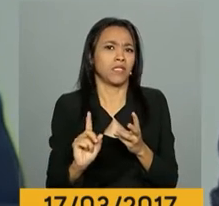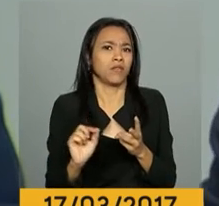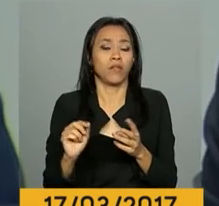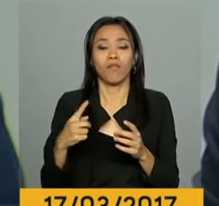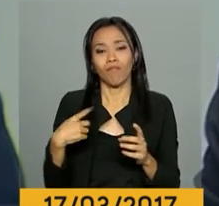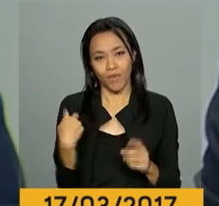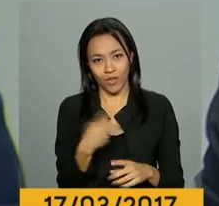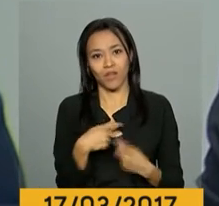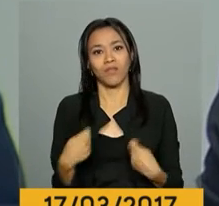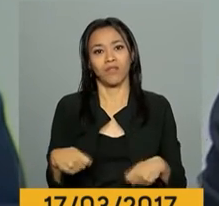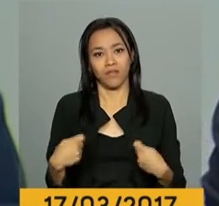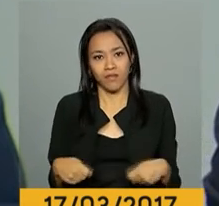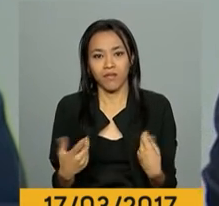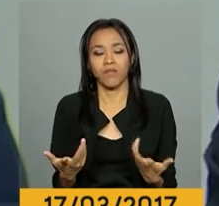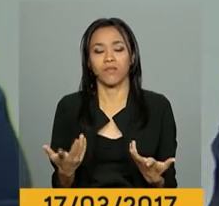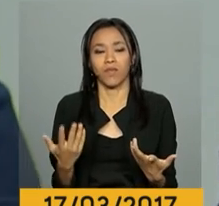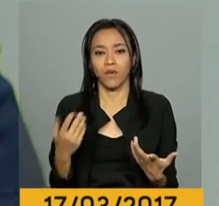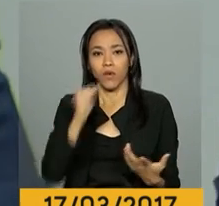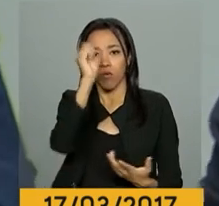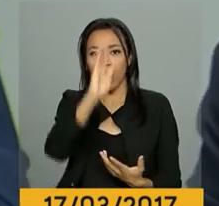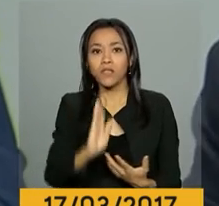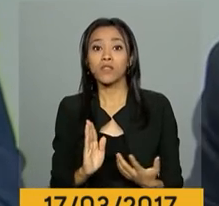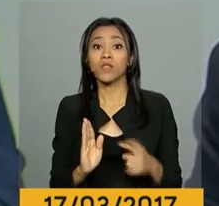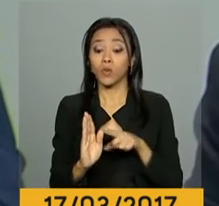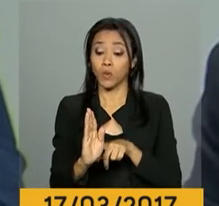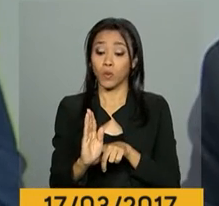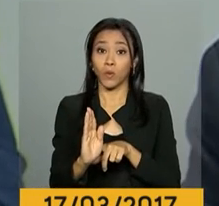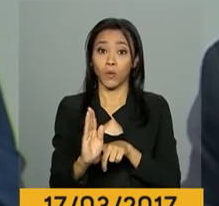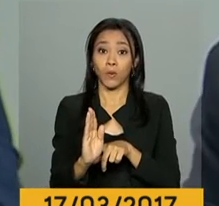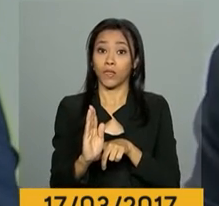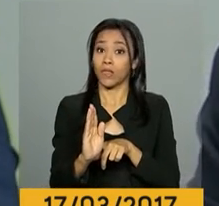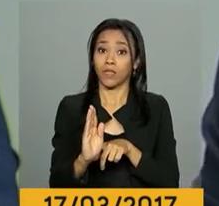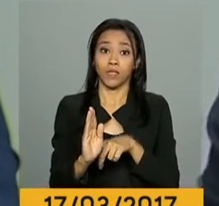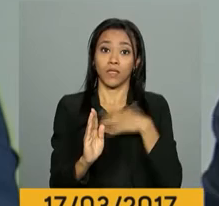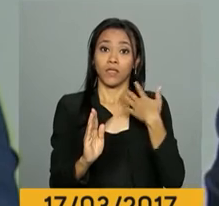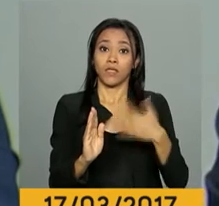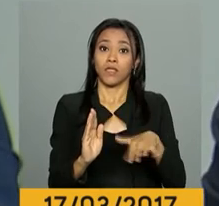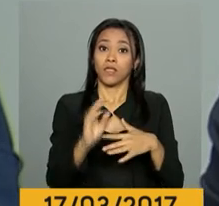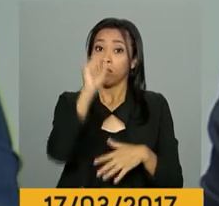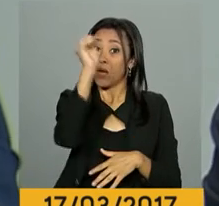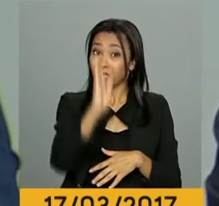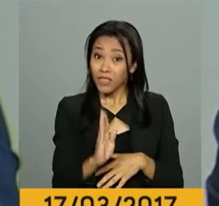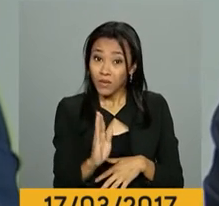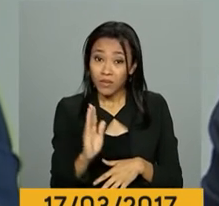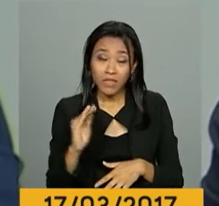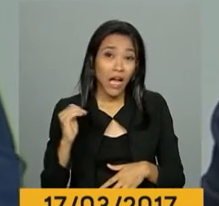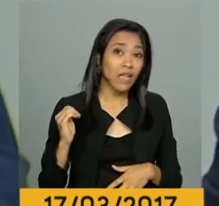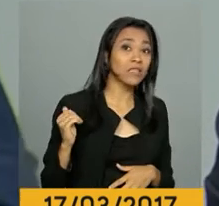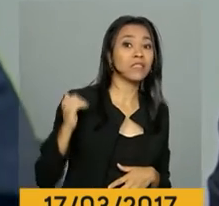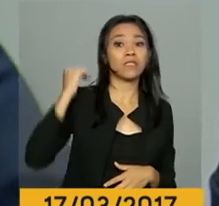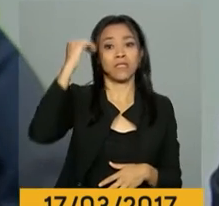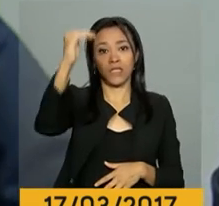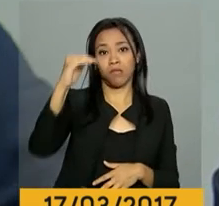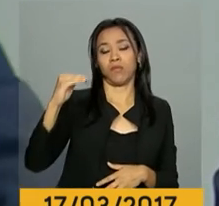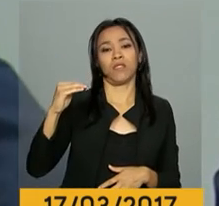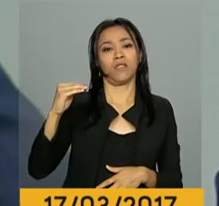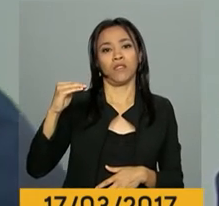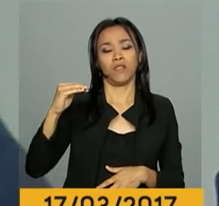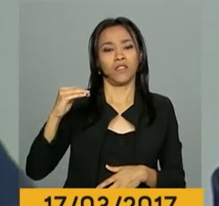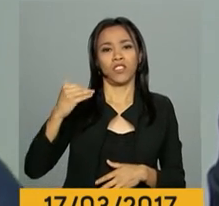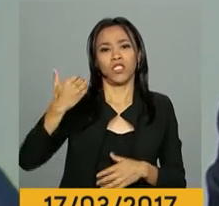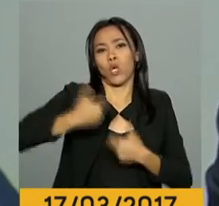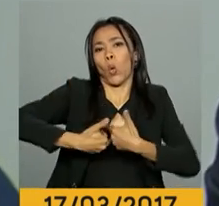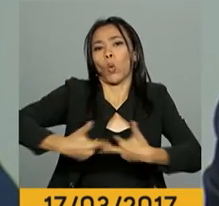O Brasil está acima das eventuais questões muito particularizadas, não